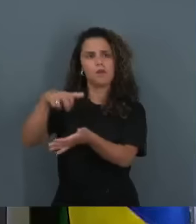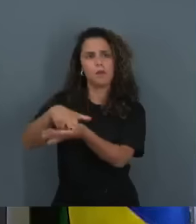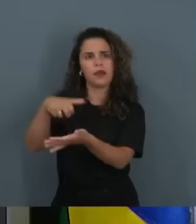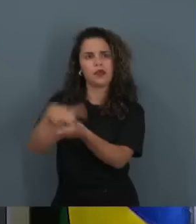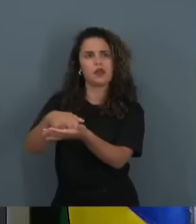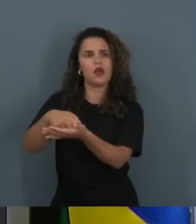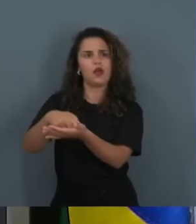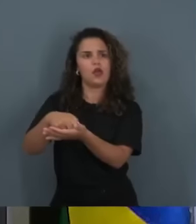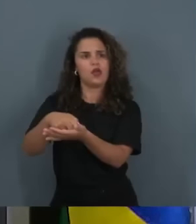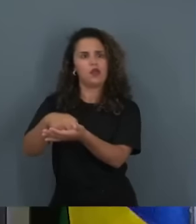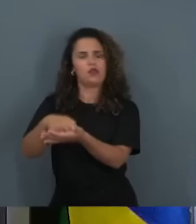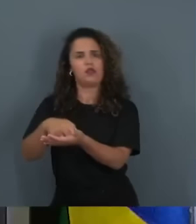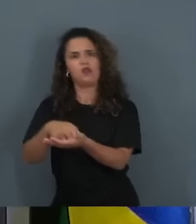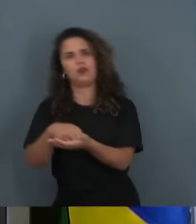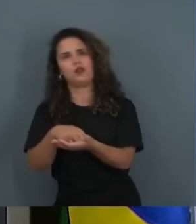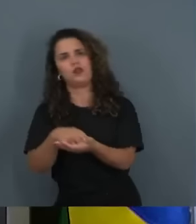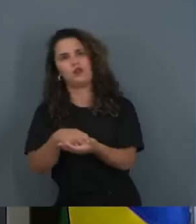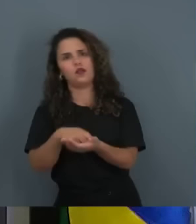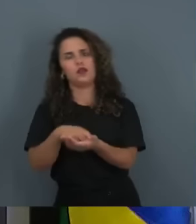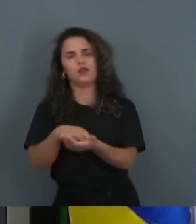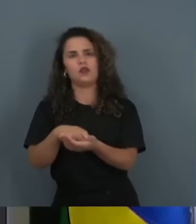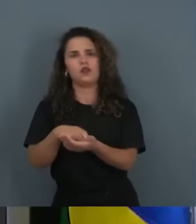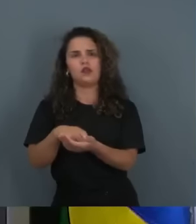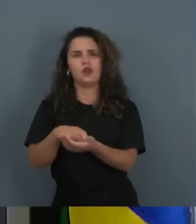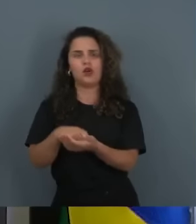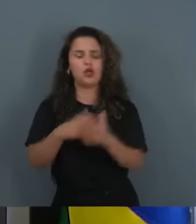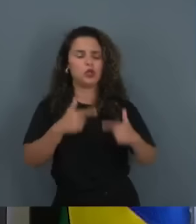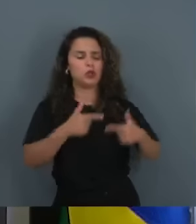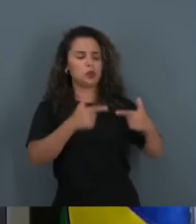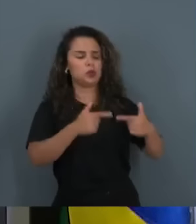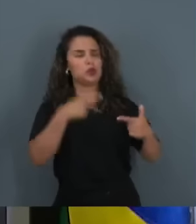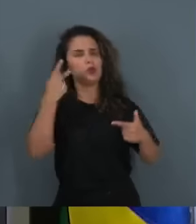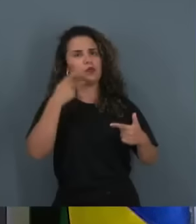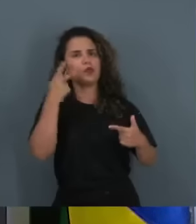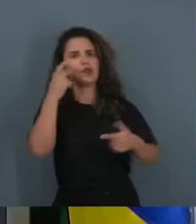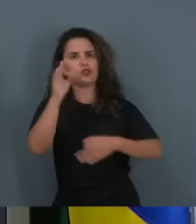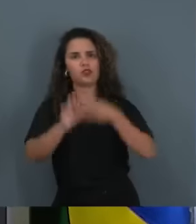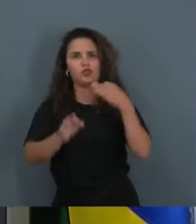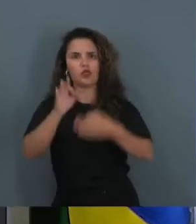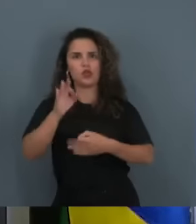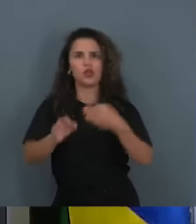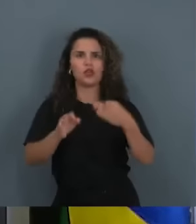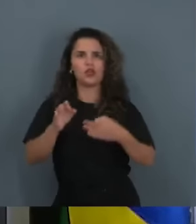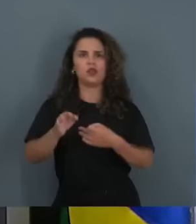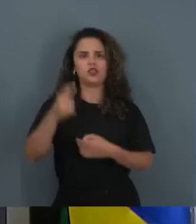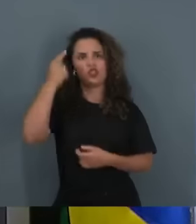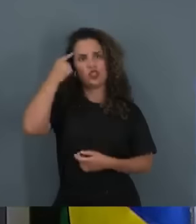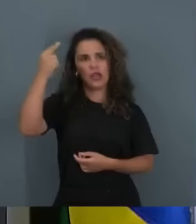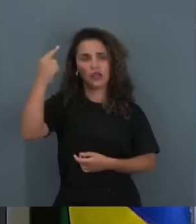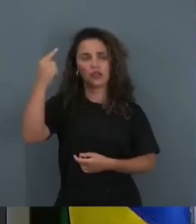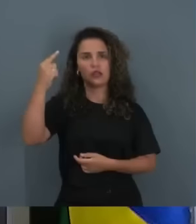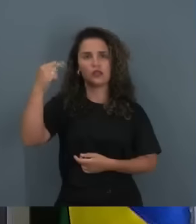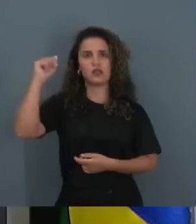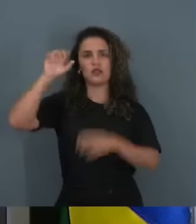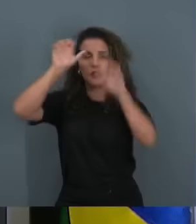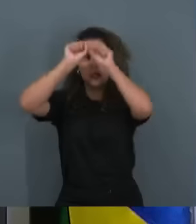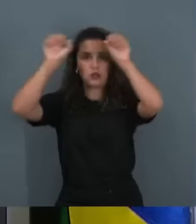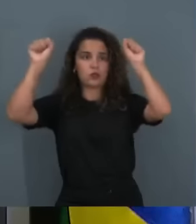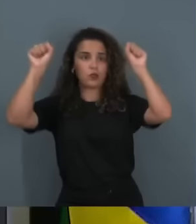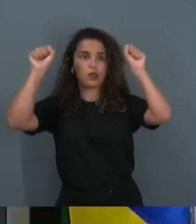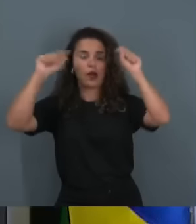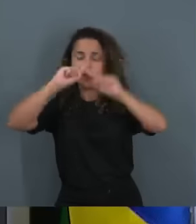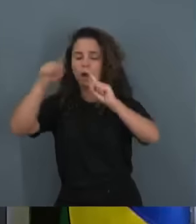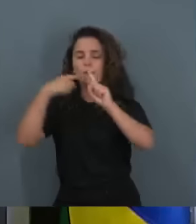punido. Ativismo judicial, político, ideológico, desse tribunal que é mais político do que